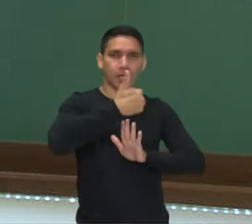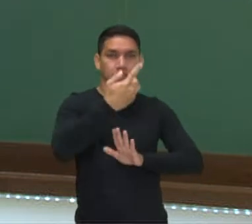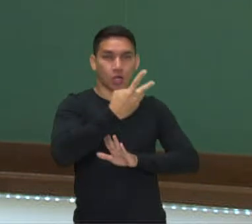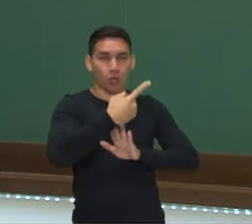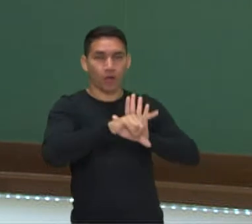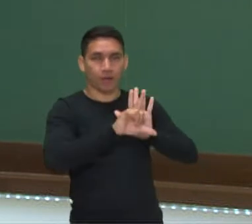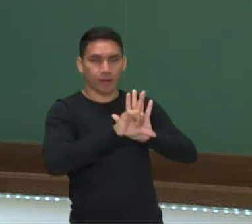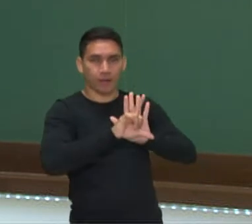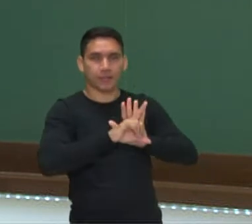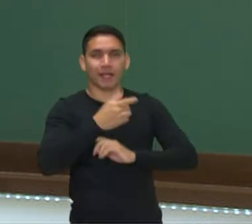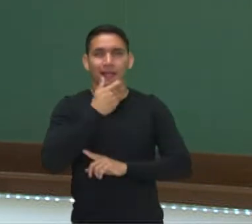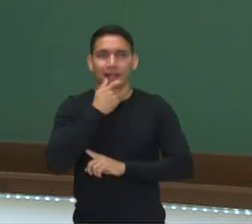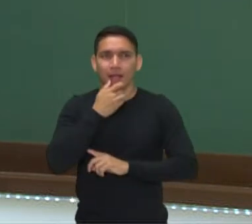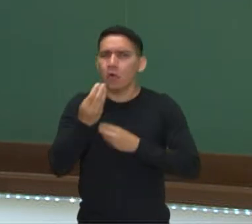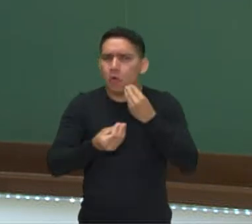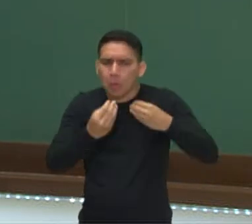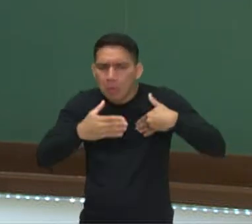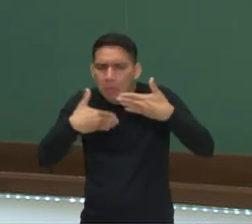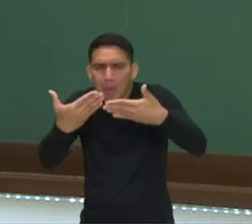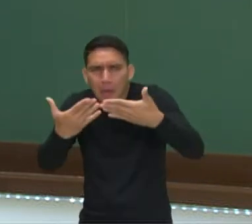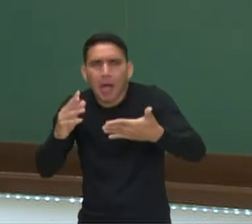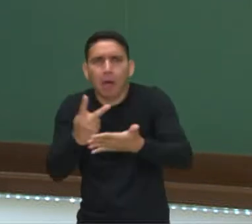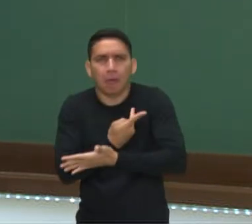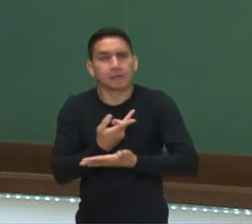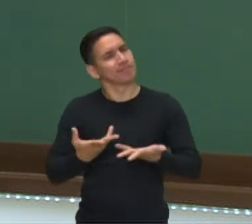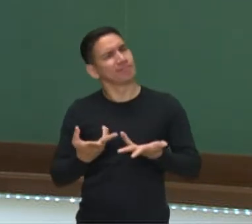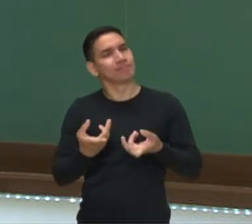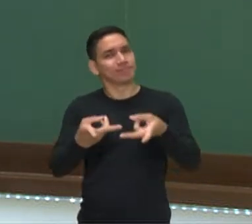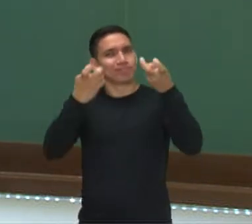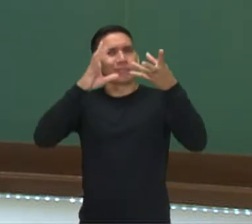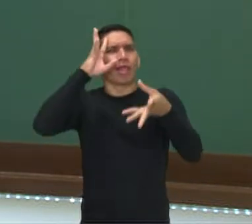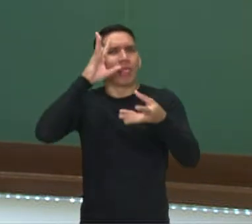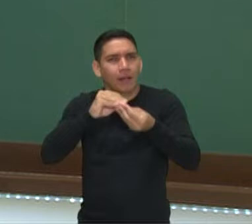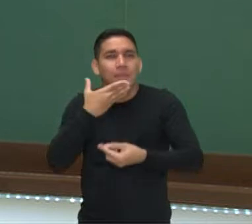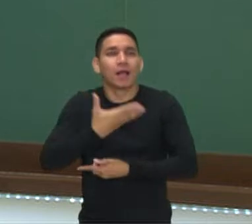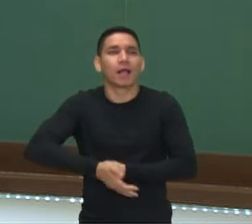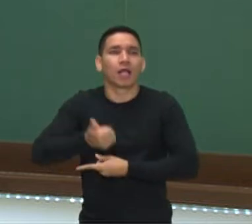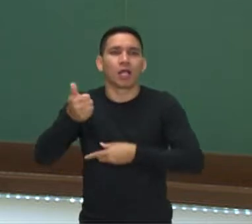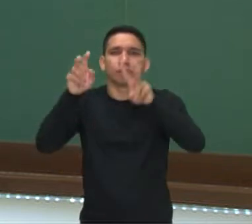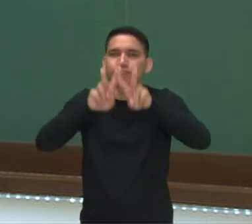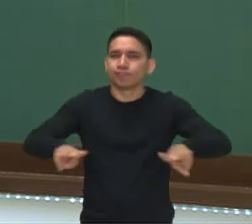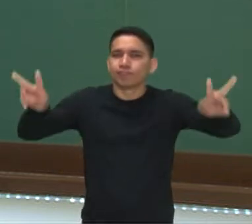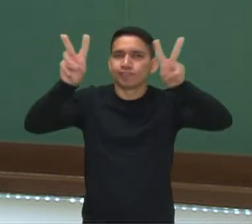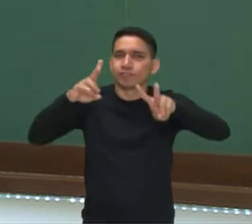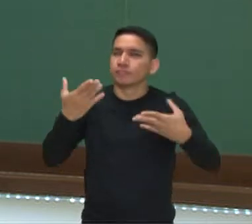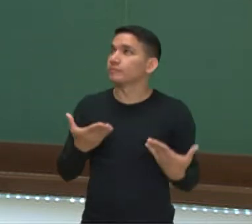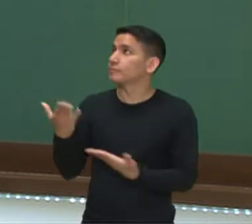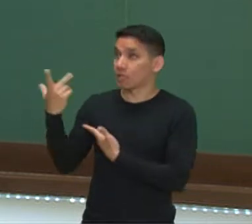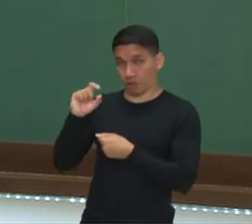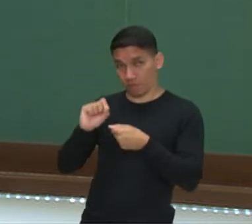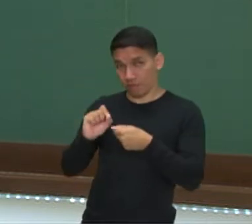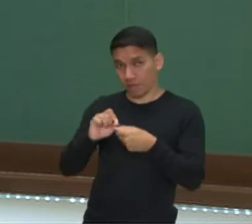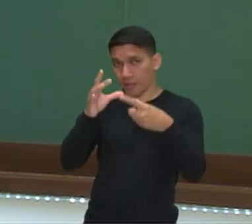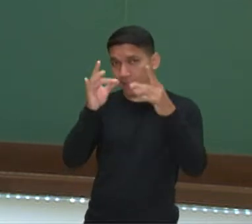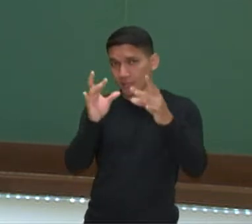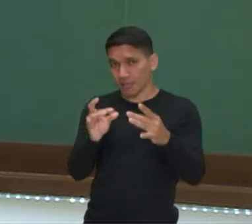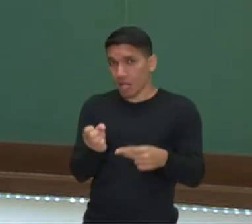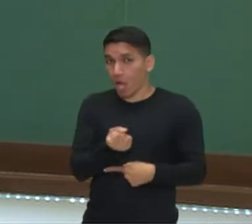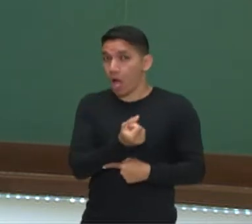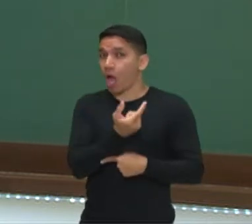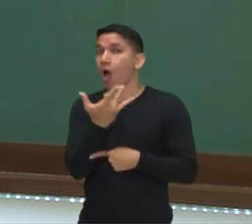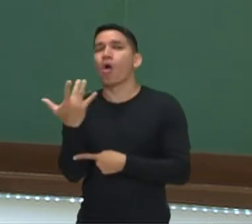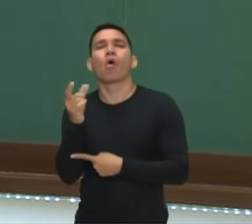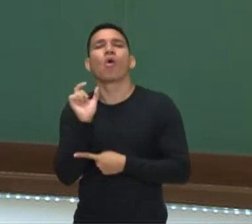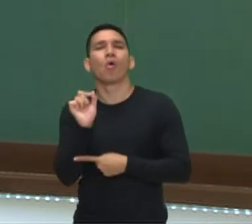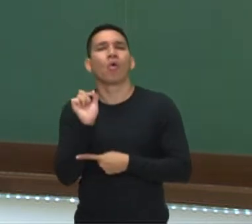vão ser atuadas aí dentro desse processo. Bem, para poder a gente entender um pouquinho melhor aqui, eu vou fazer com vocês alguns tipos